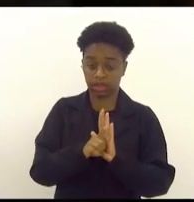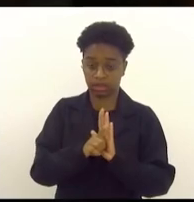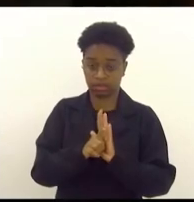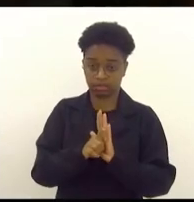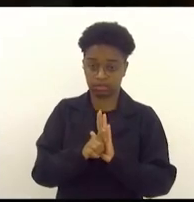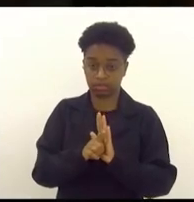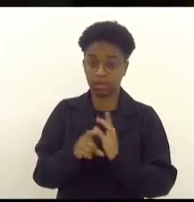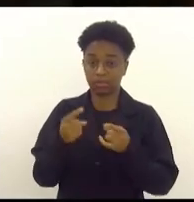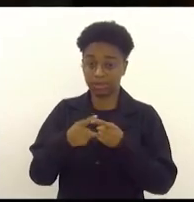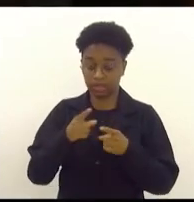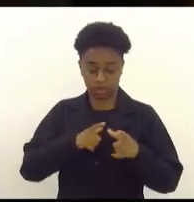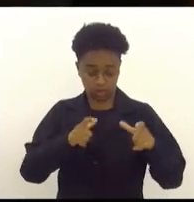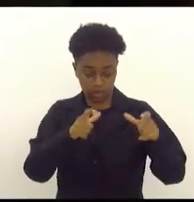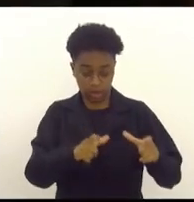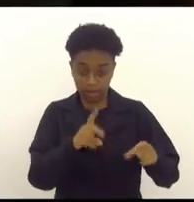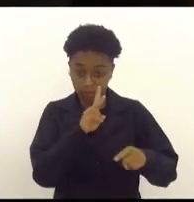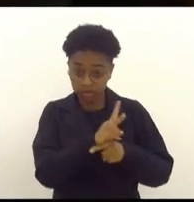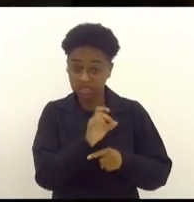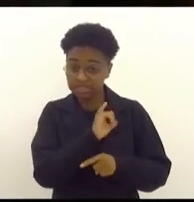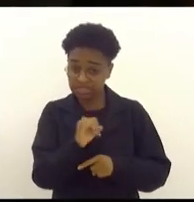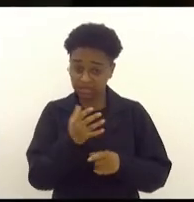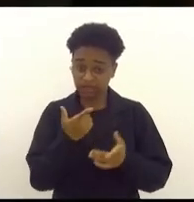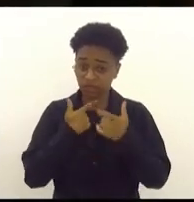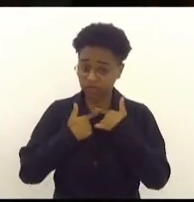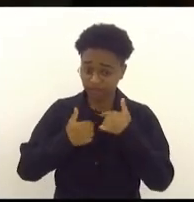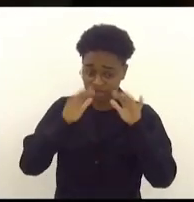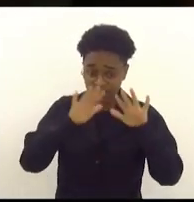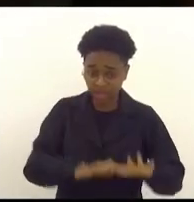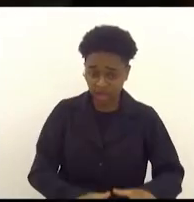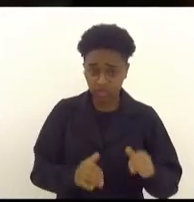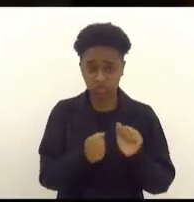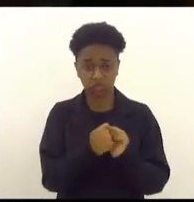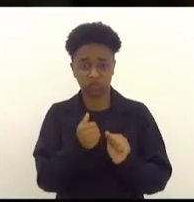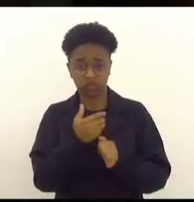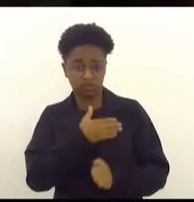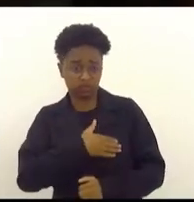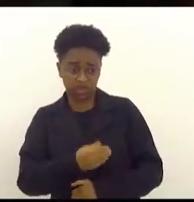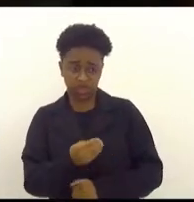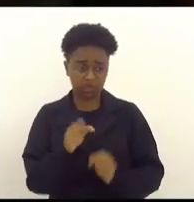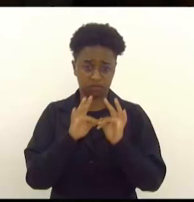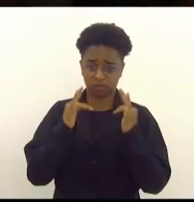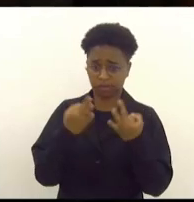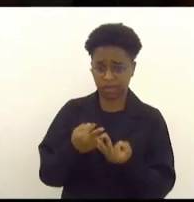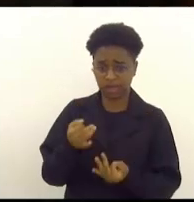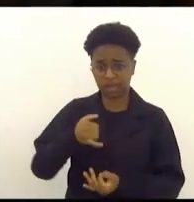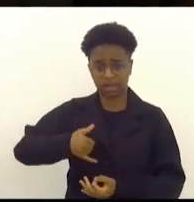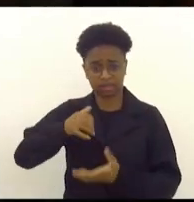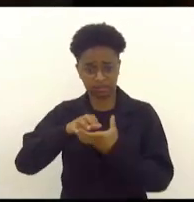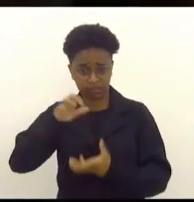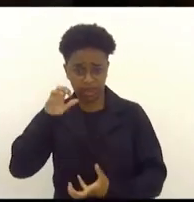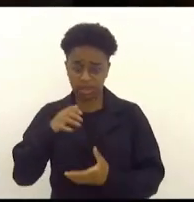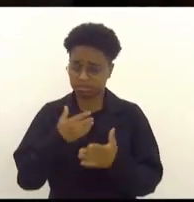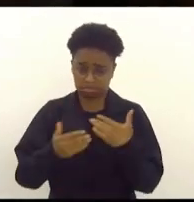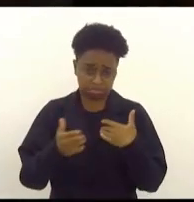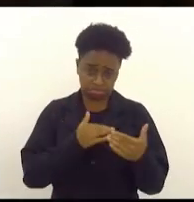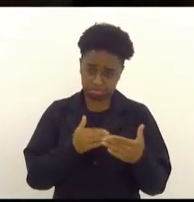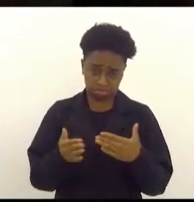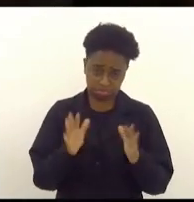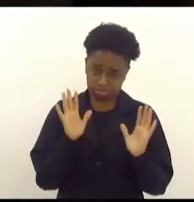protegido quem queira ficar com seus filhos famílias velhinhos crianças vedado